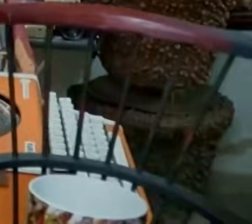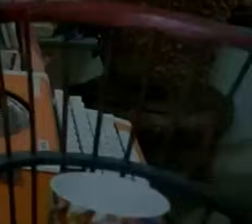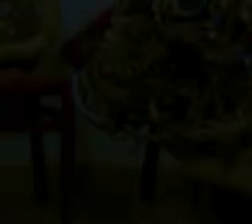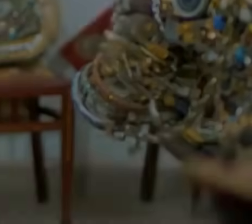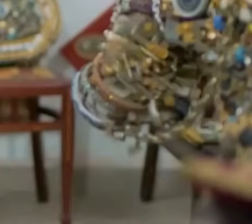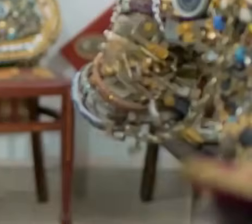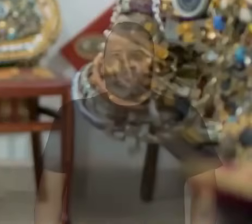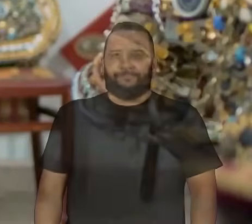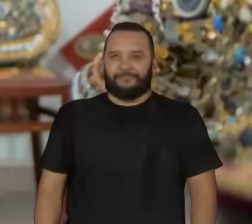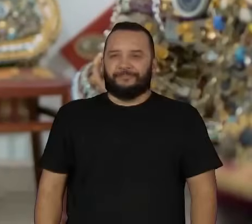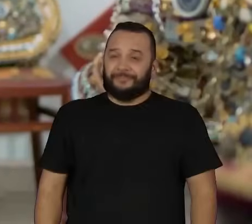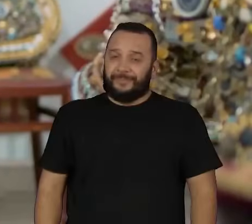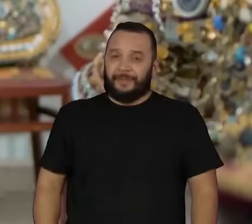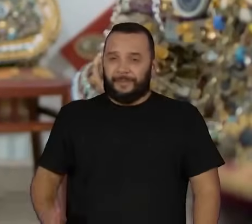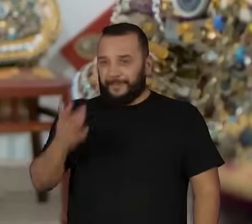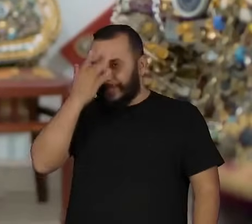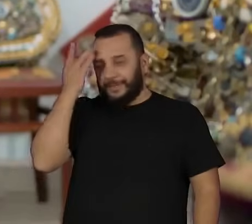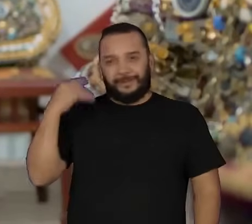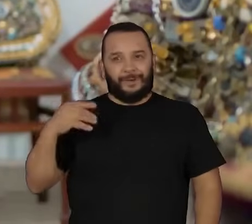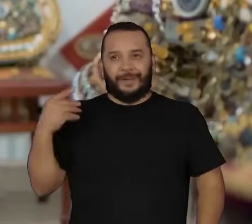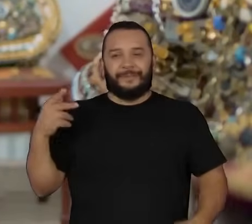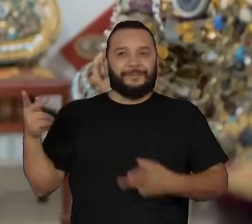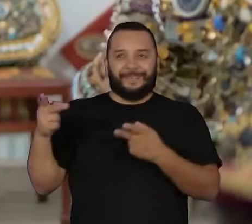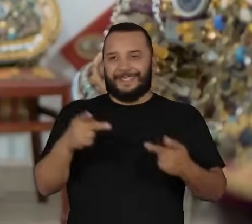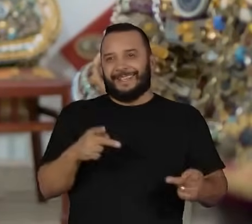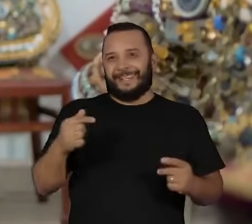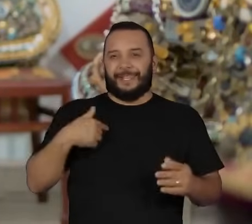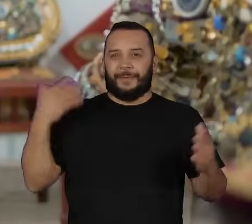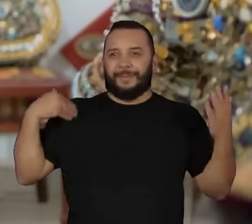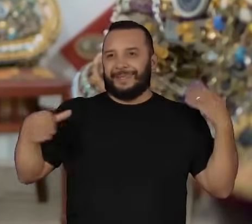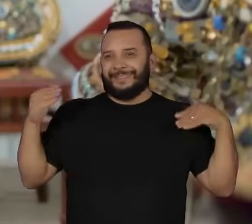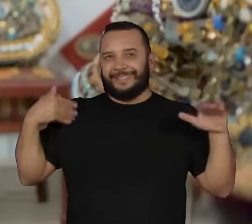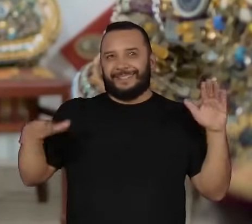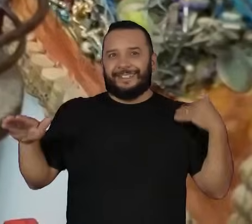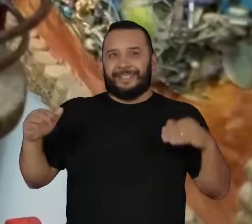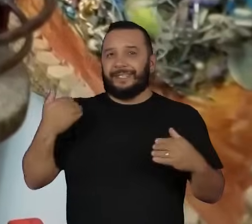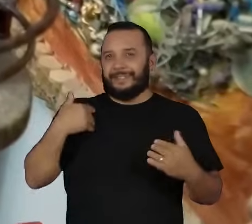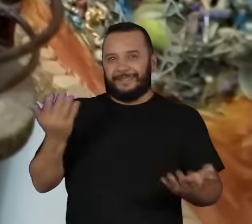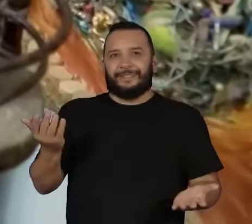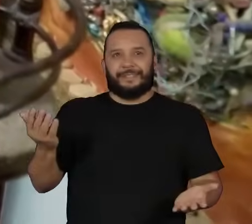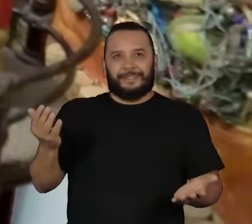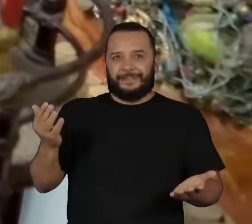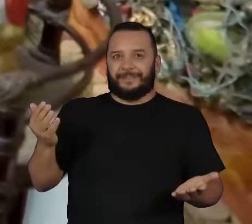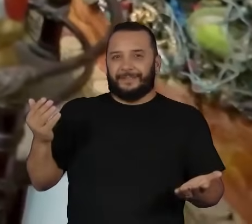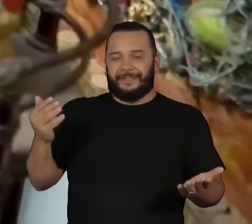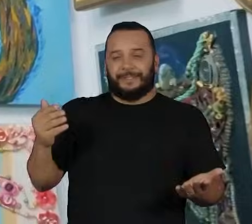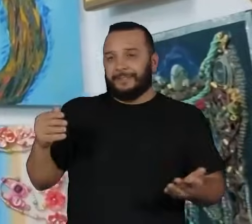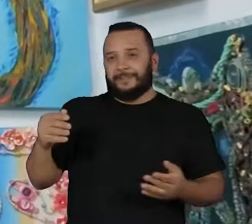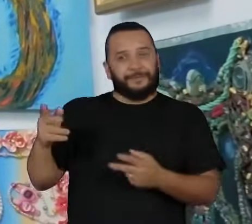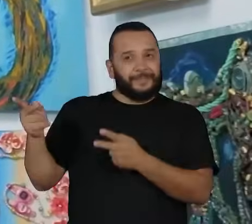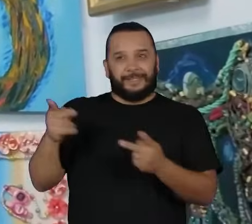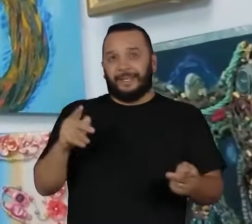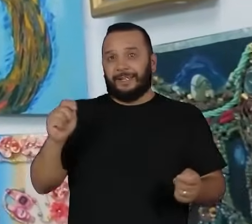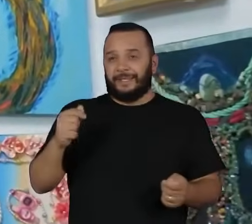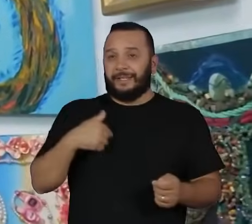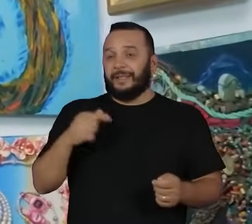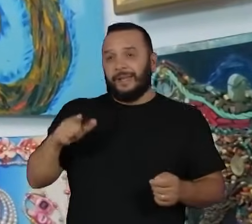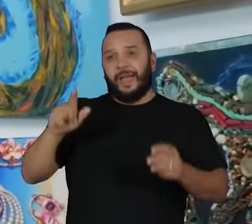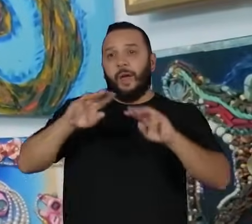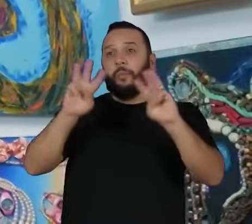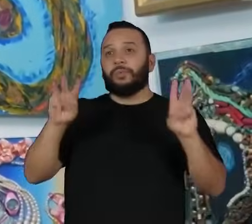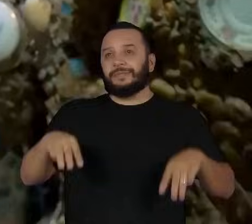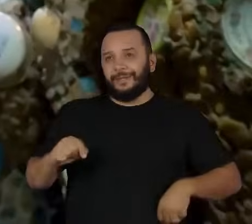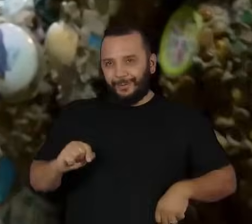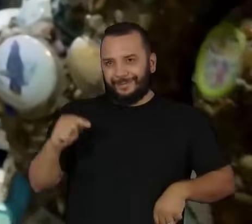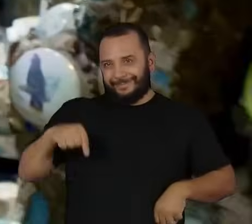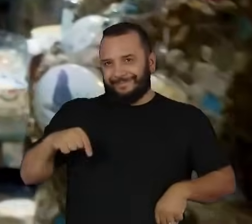É um ponto de turismo. Então, já é conhecido o mundo inteiro, porque tem gente que fala que é o Museu de Paraisópolis,